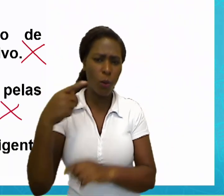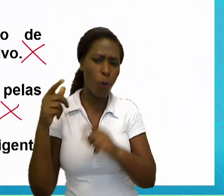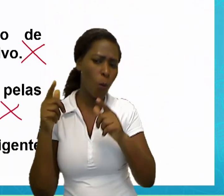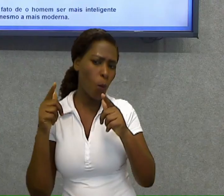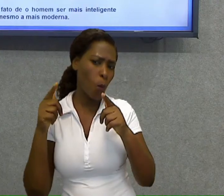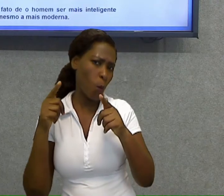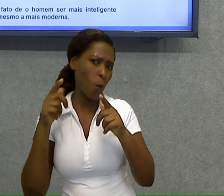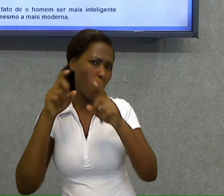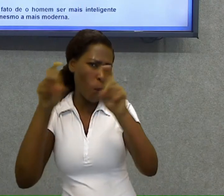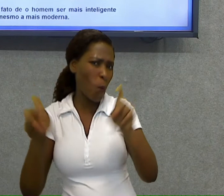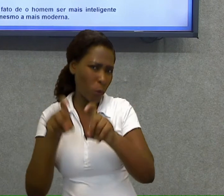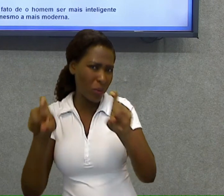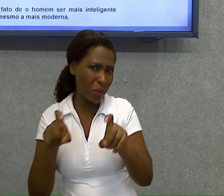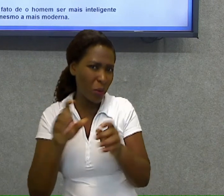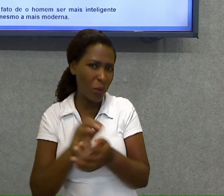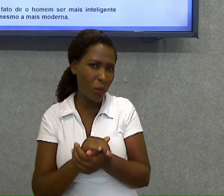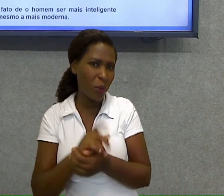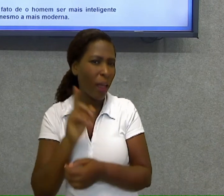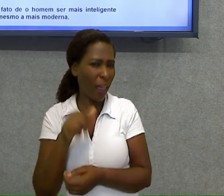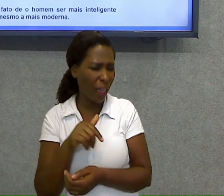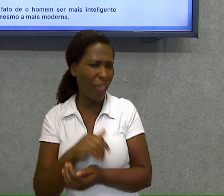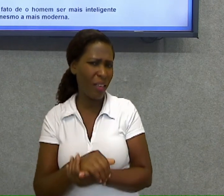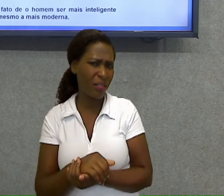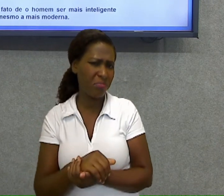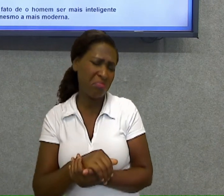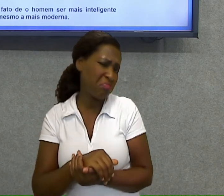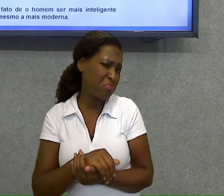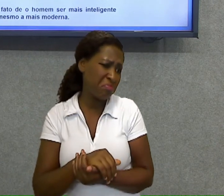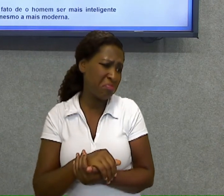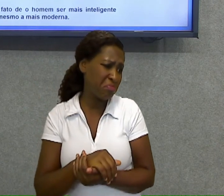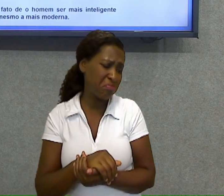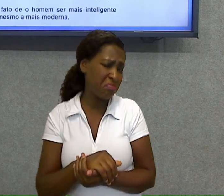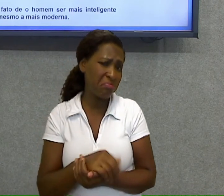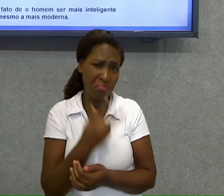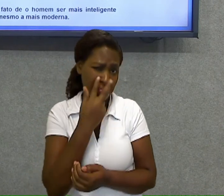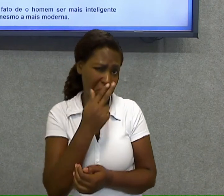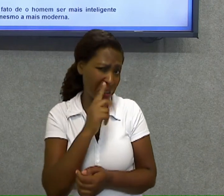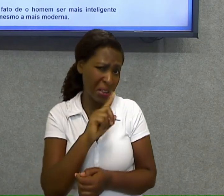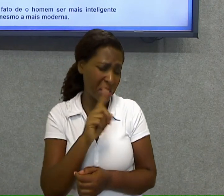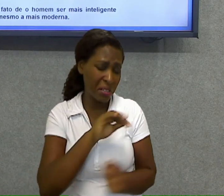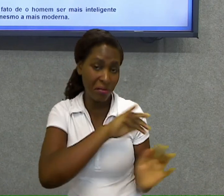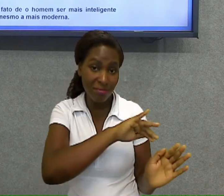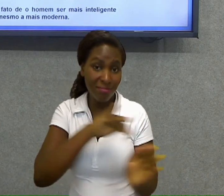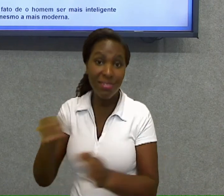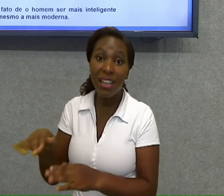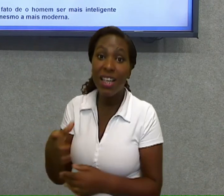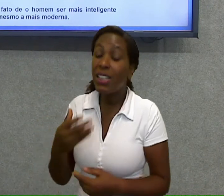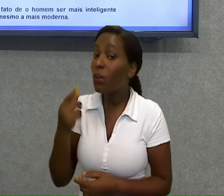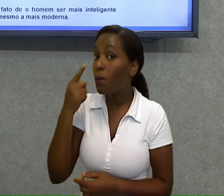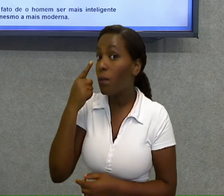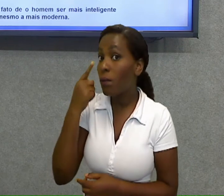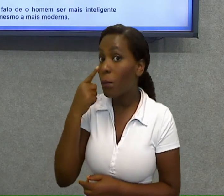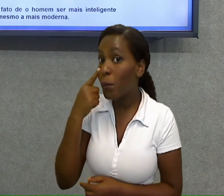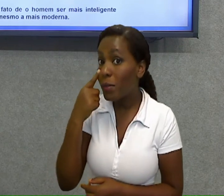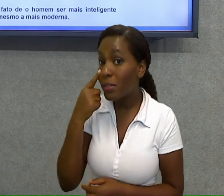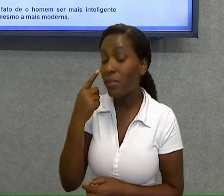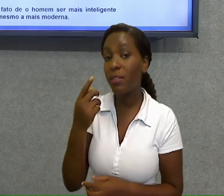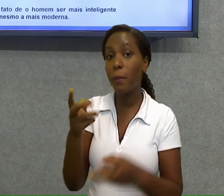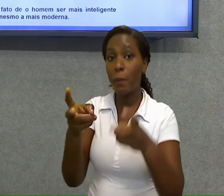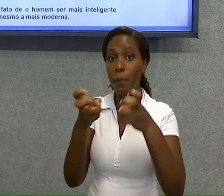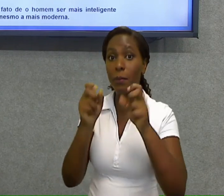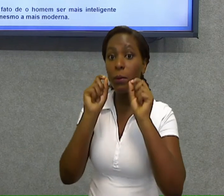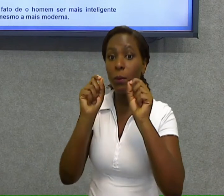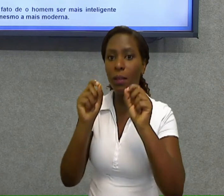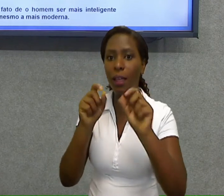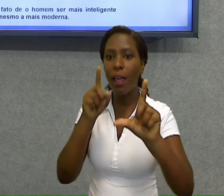letra B, ela está totalmente adequada. Porque os textos publicitários, e aí a gente volta naquela questão, né,